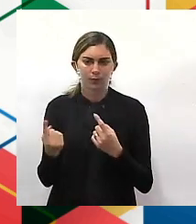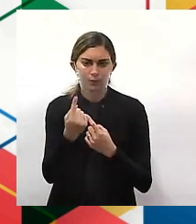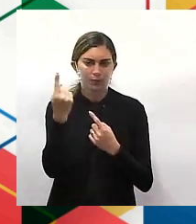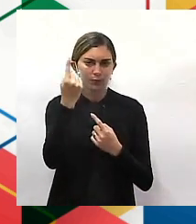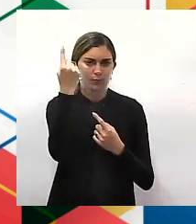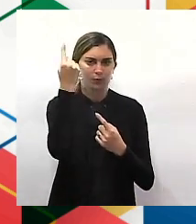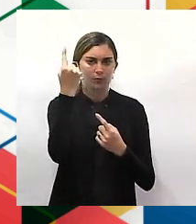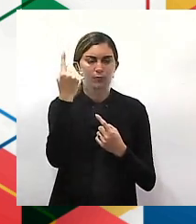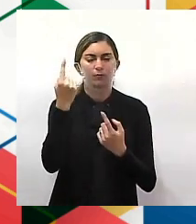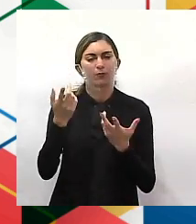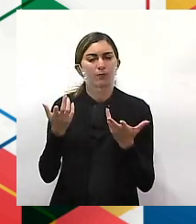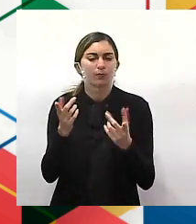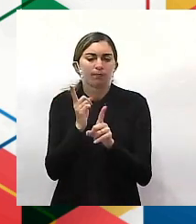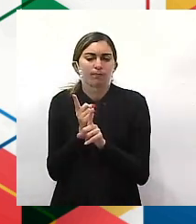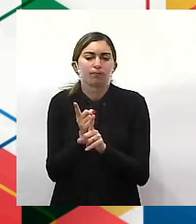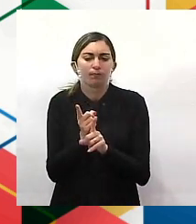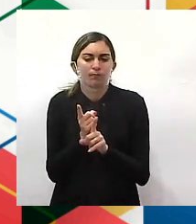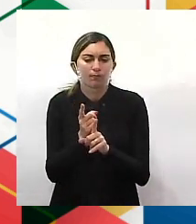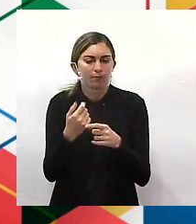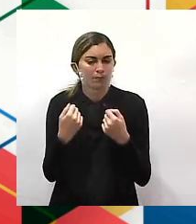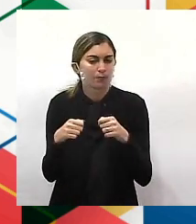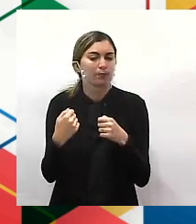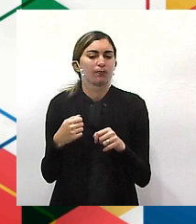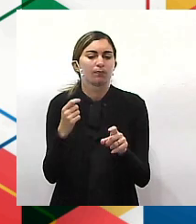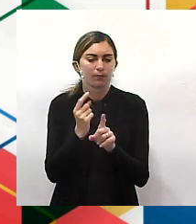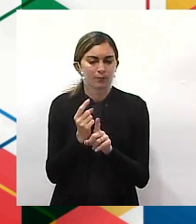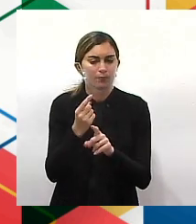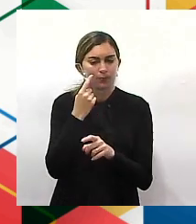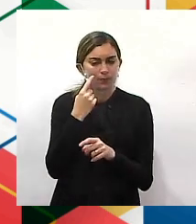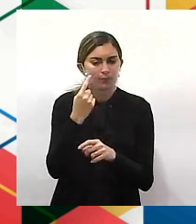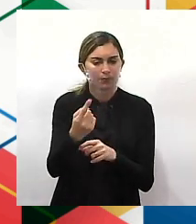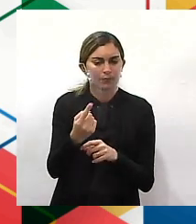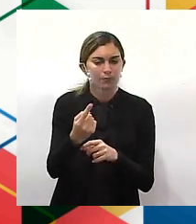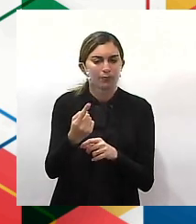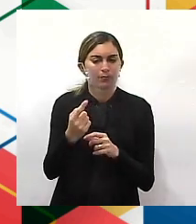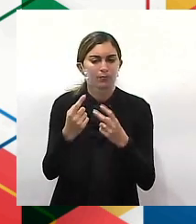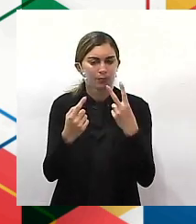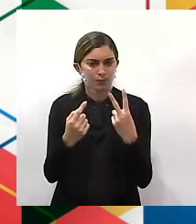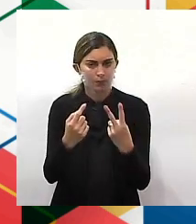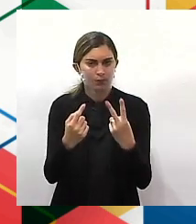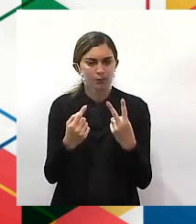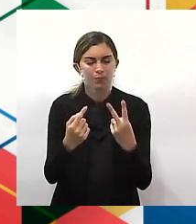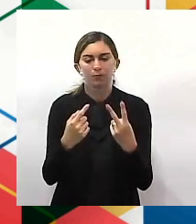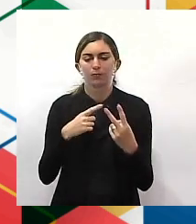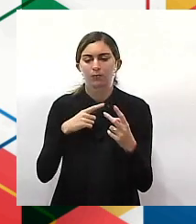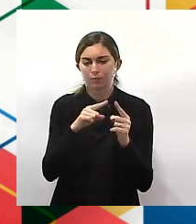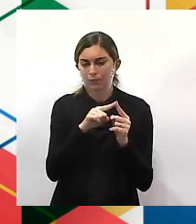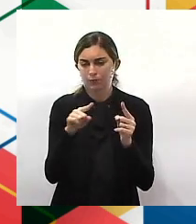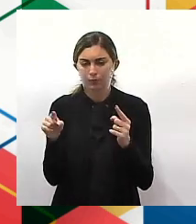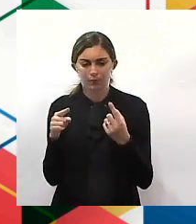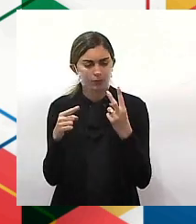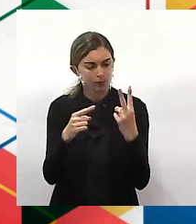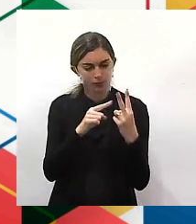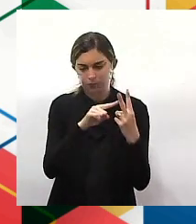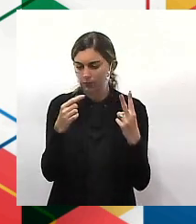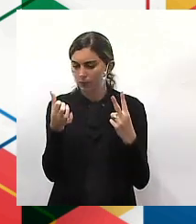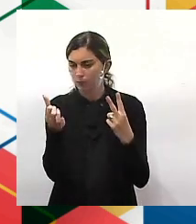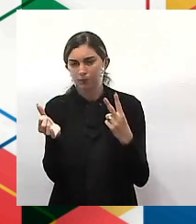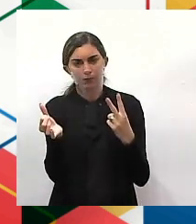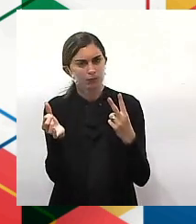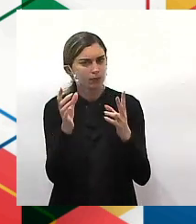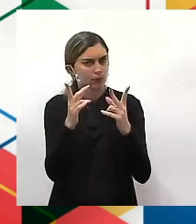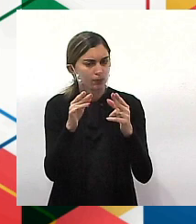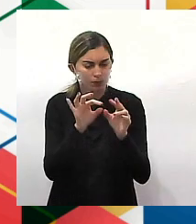comprimento desse segmento aqui, repara que está aqui apoiado no 2 e ele está apoiado no 6. Ó, é a mesma medida aqui.